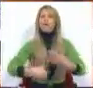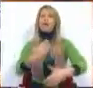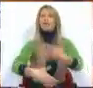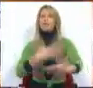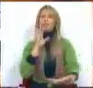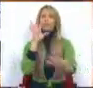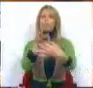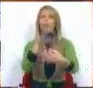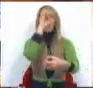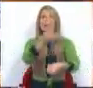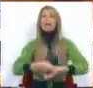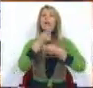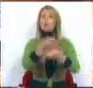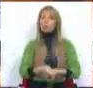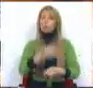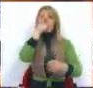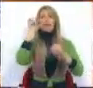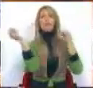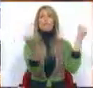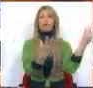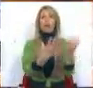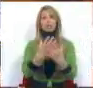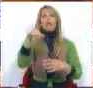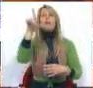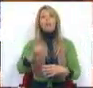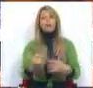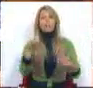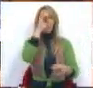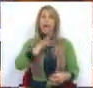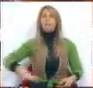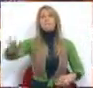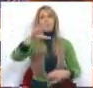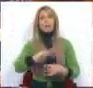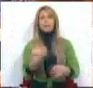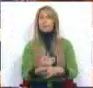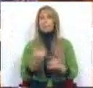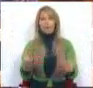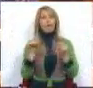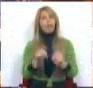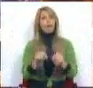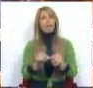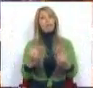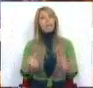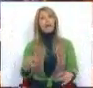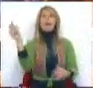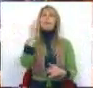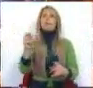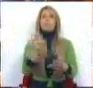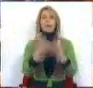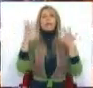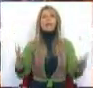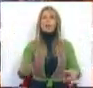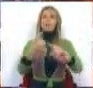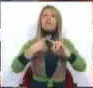para a agricultura, para a floresta e para o ambiente. Porque aqui está a terceira grande